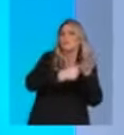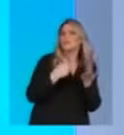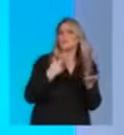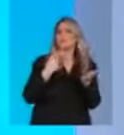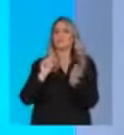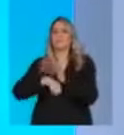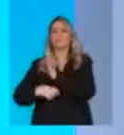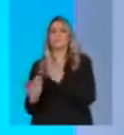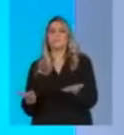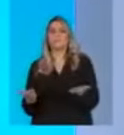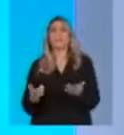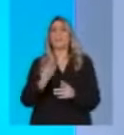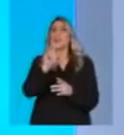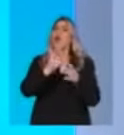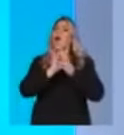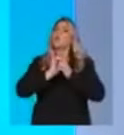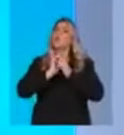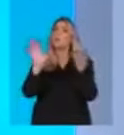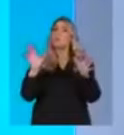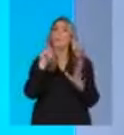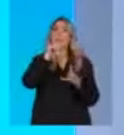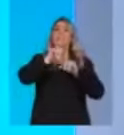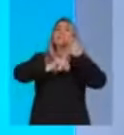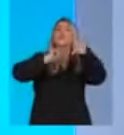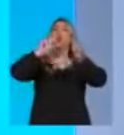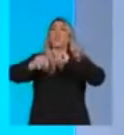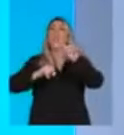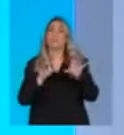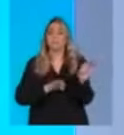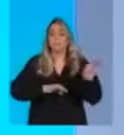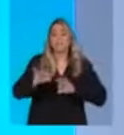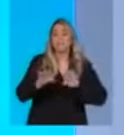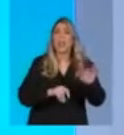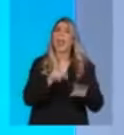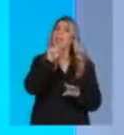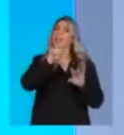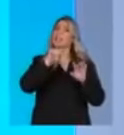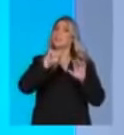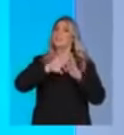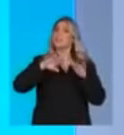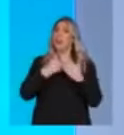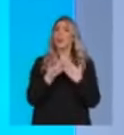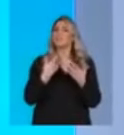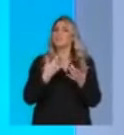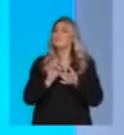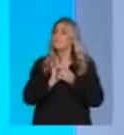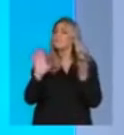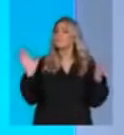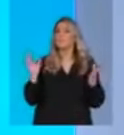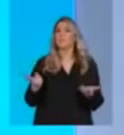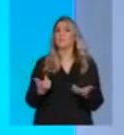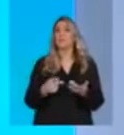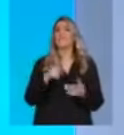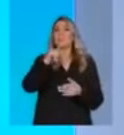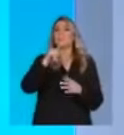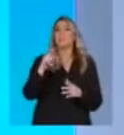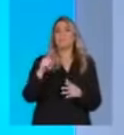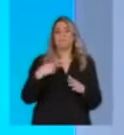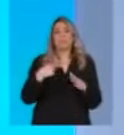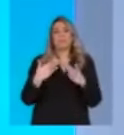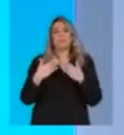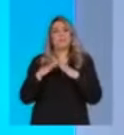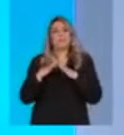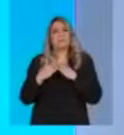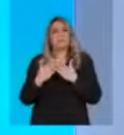tem que ter autonomia porque as realidades territoriais dessas escolas São distintas e evidente que vocês precarizar as escolas Olha o